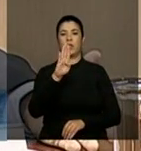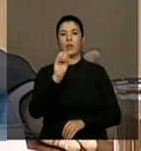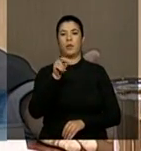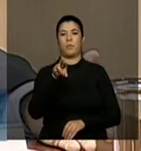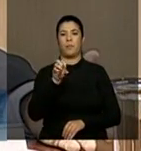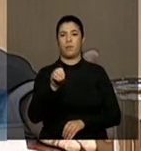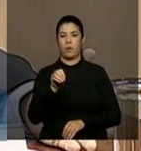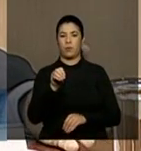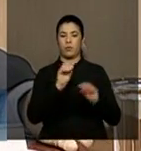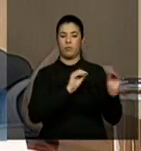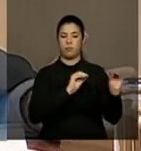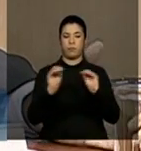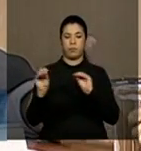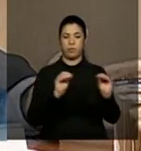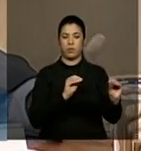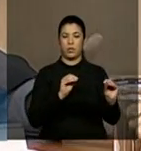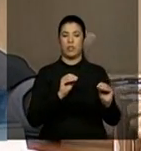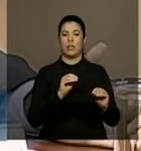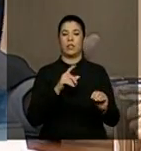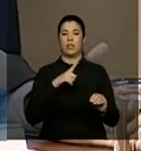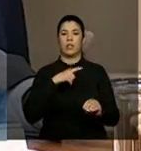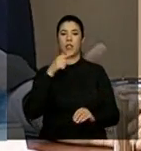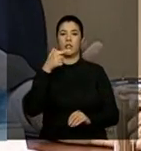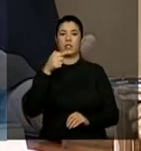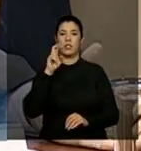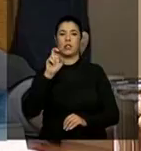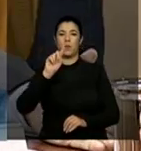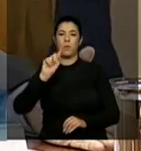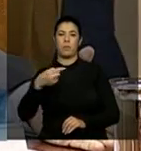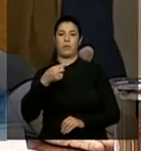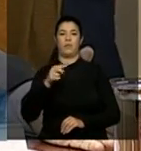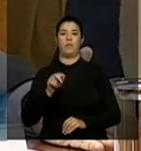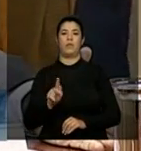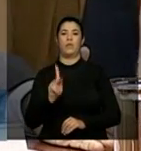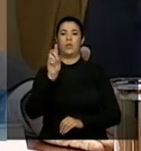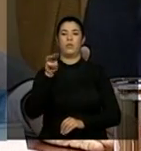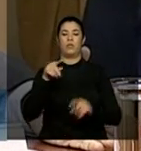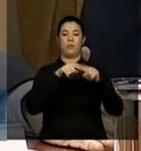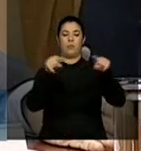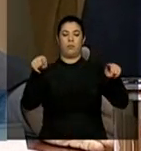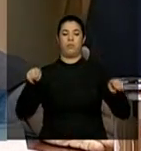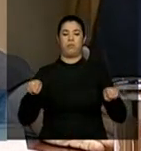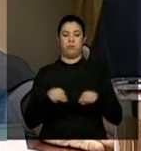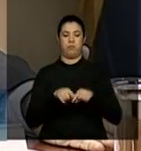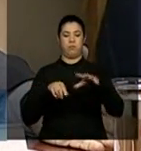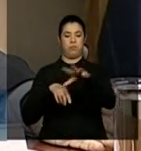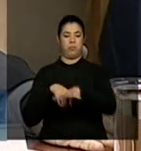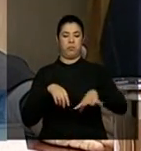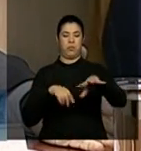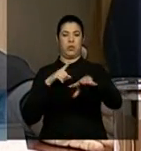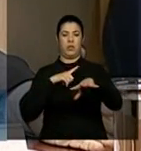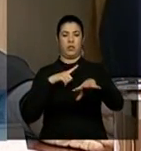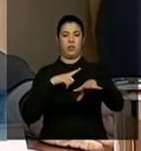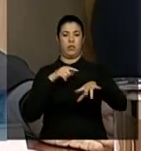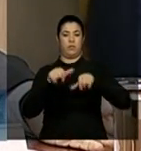regeneração. E de total de 175 mil quilômetros quadrados de área de regeneração, a gente